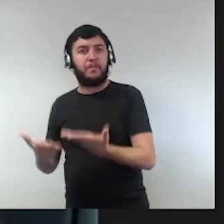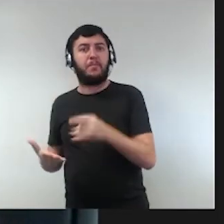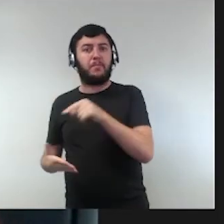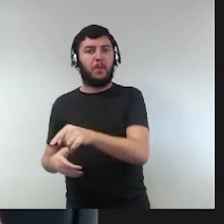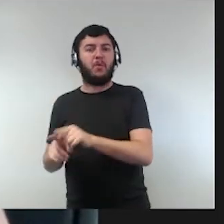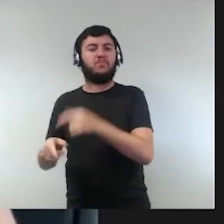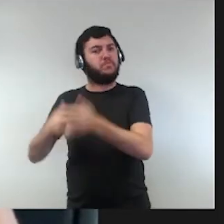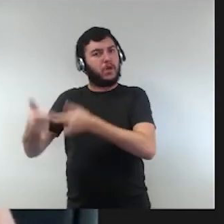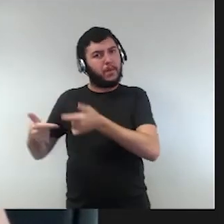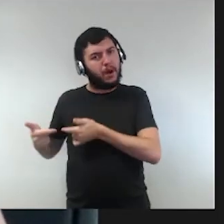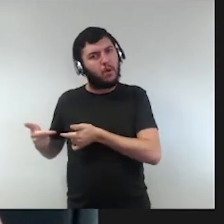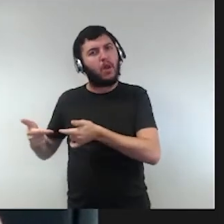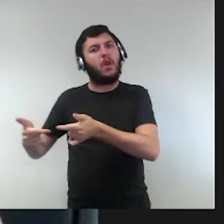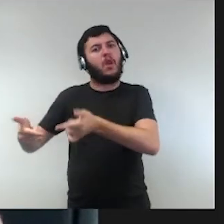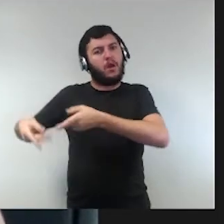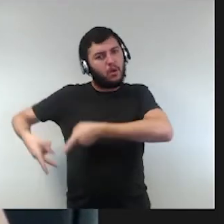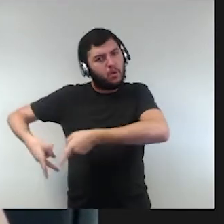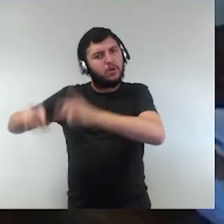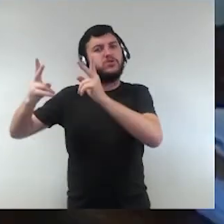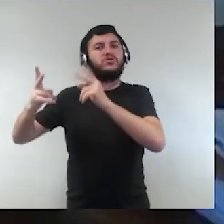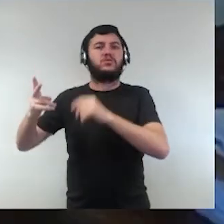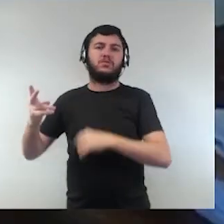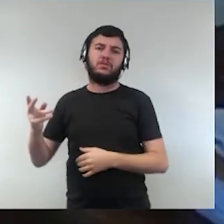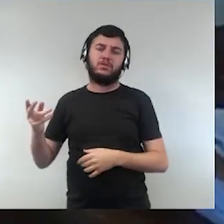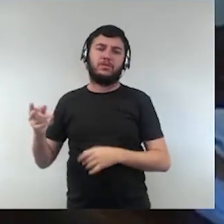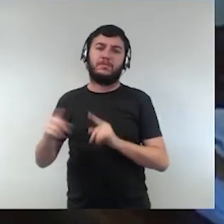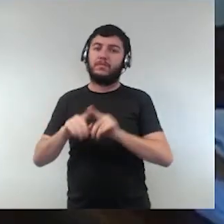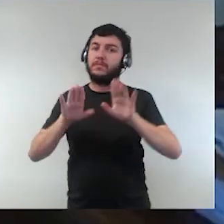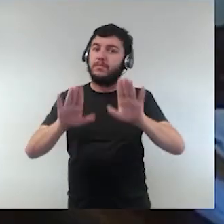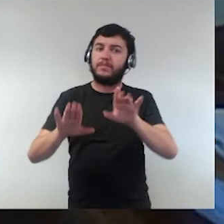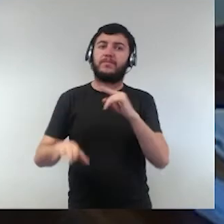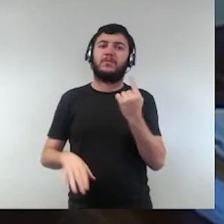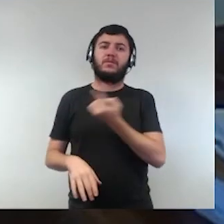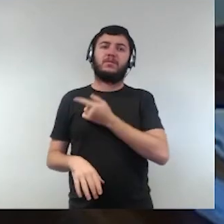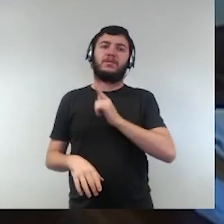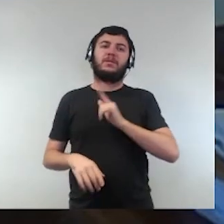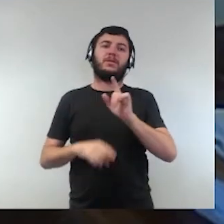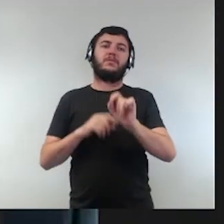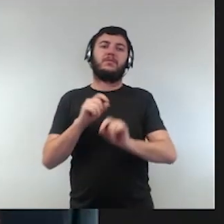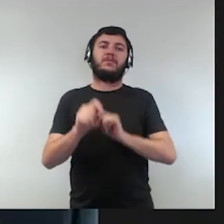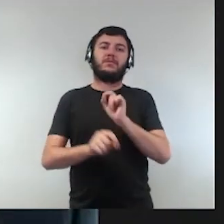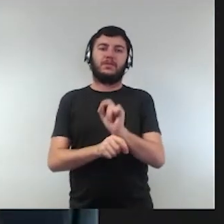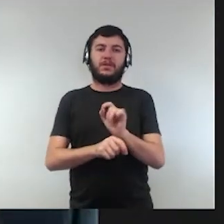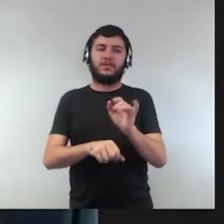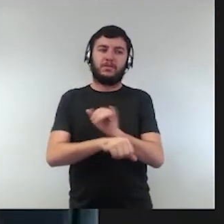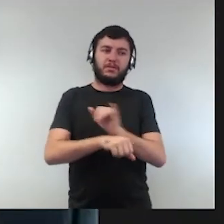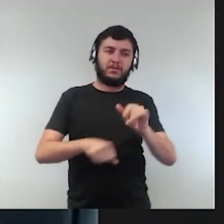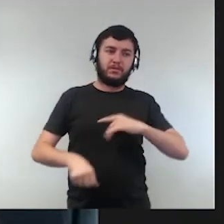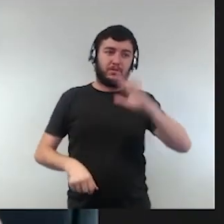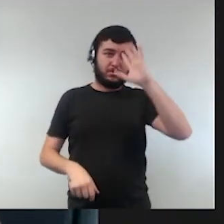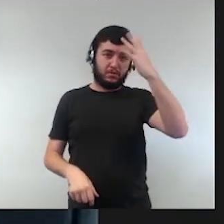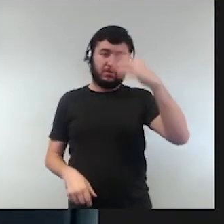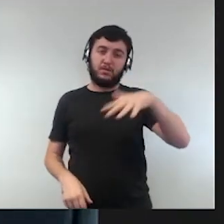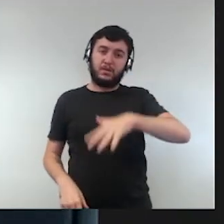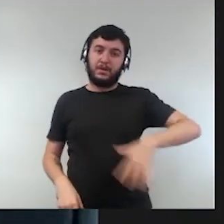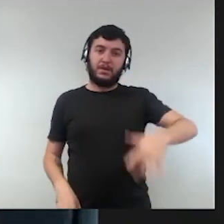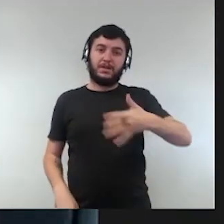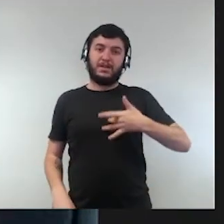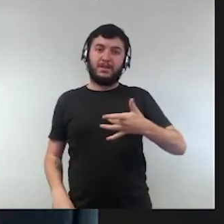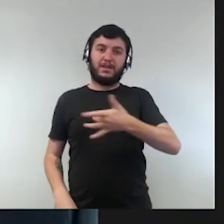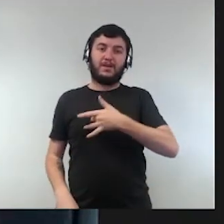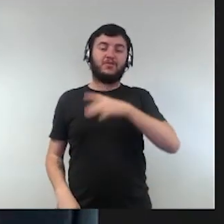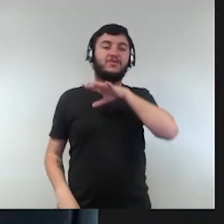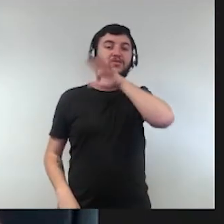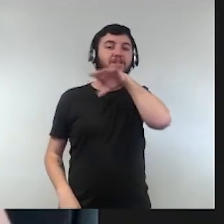pode deixar. Então, nós temos que a solução para a saúde é investimento